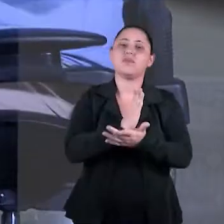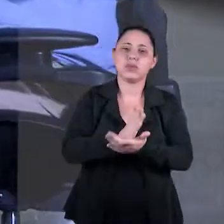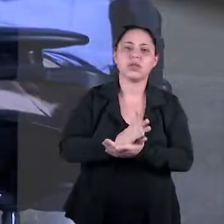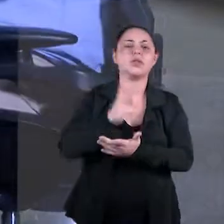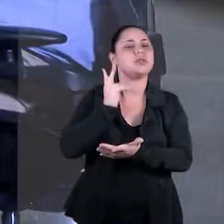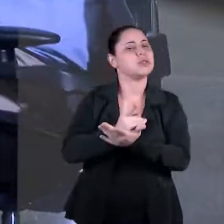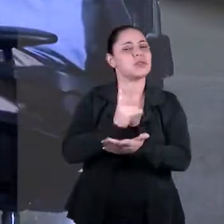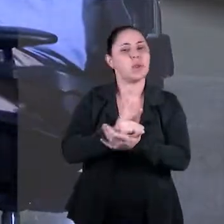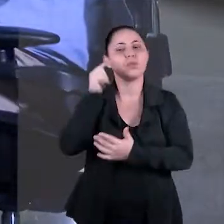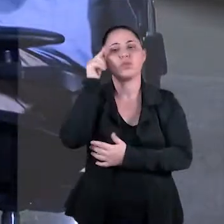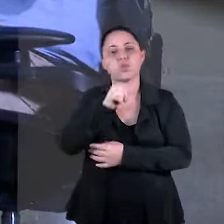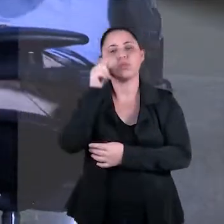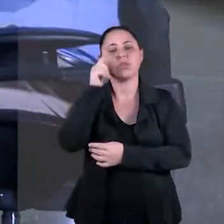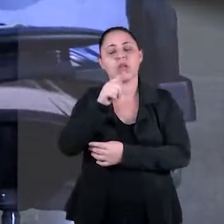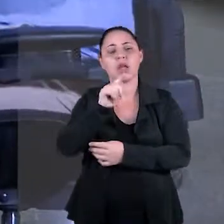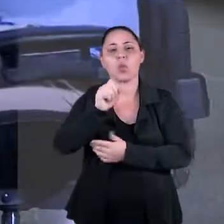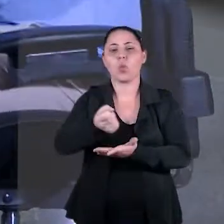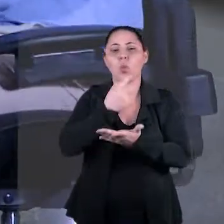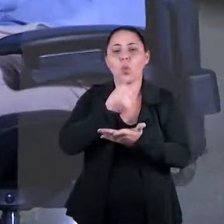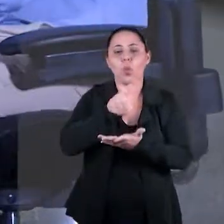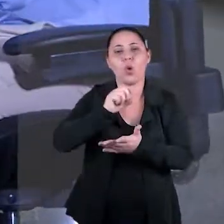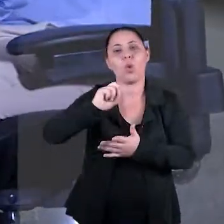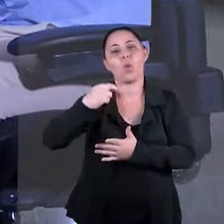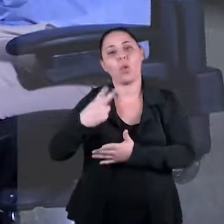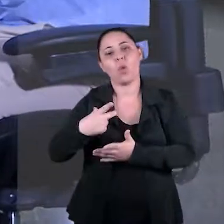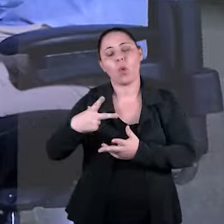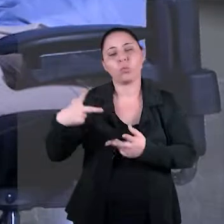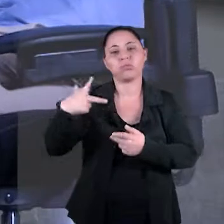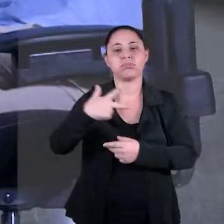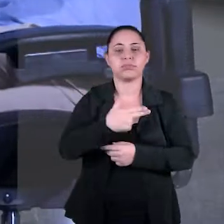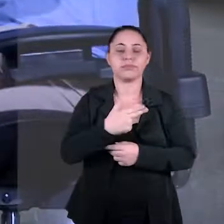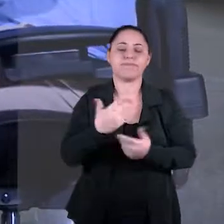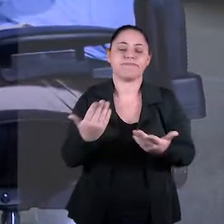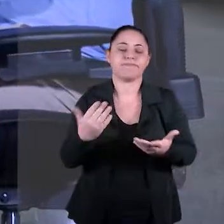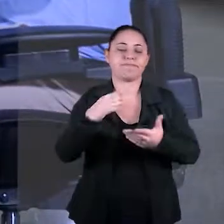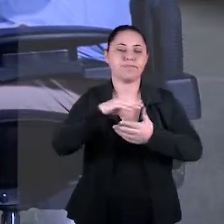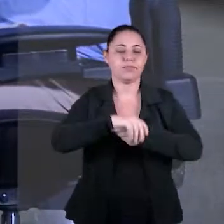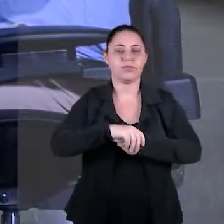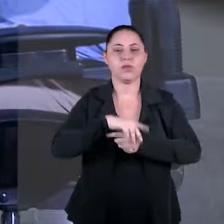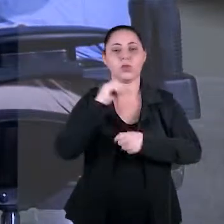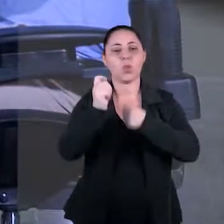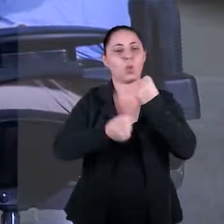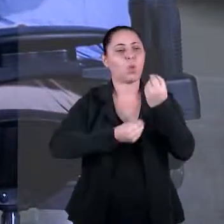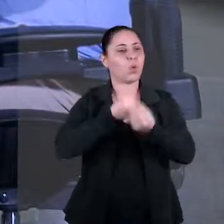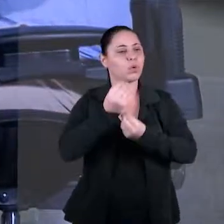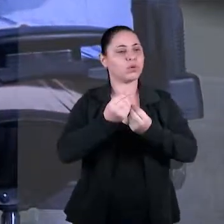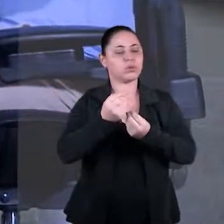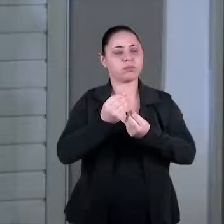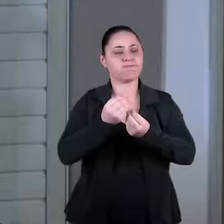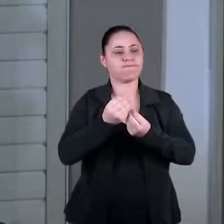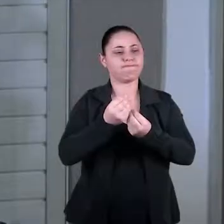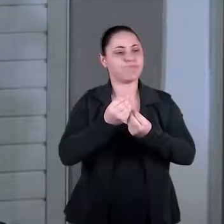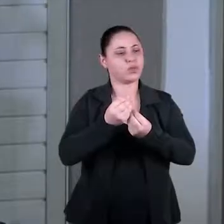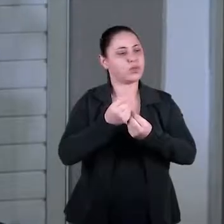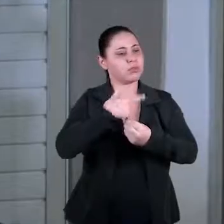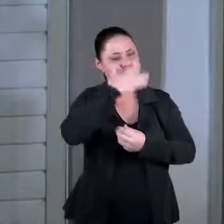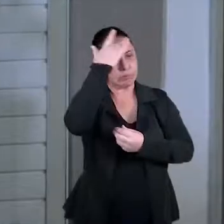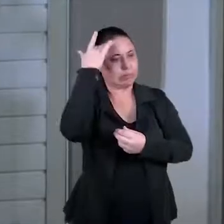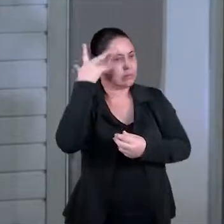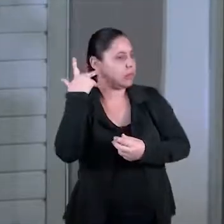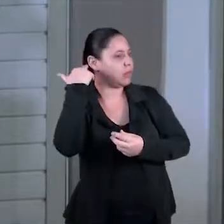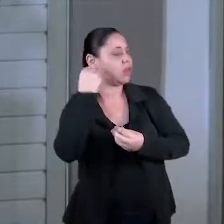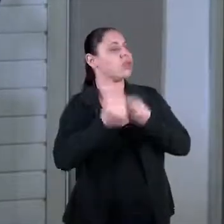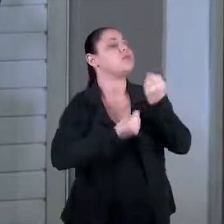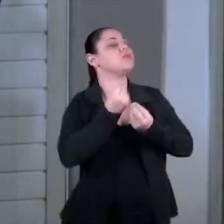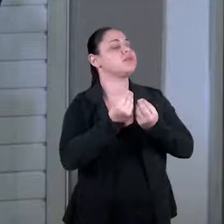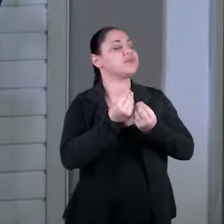medicações, ou com procedimento cirúrgico, que é o transplante capilar. Como que funciona o transplante capilar? Tá. O transplante capilar, na verdade,